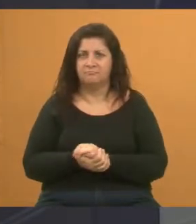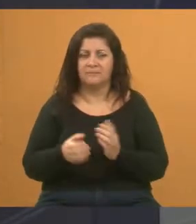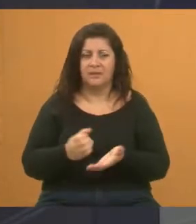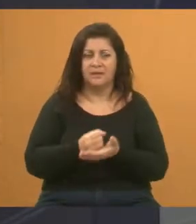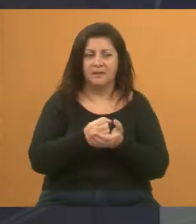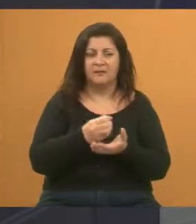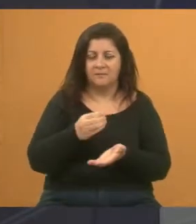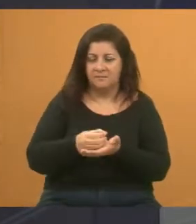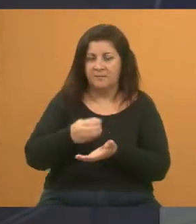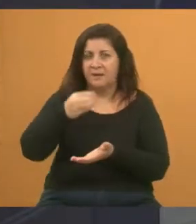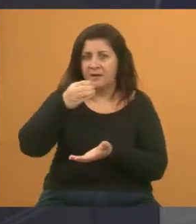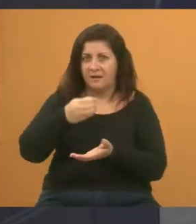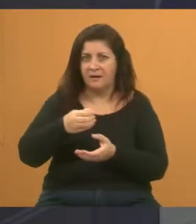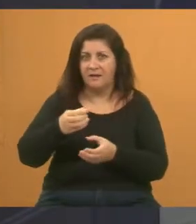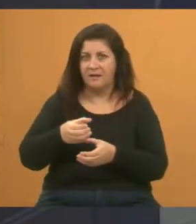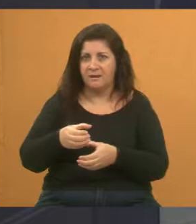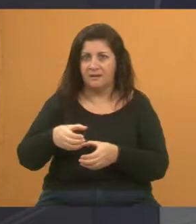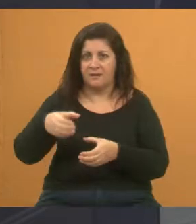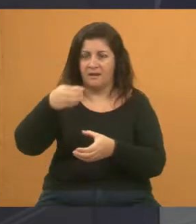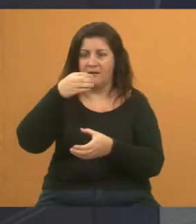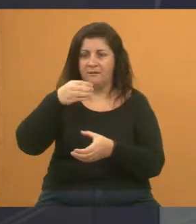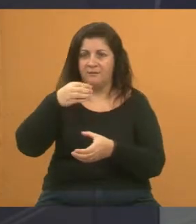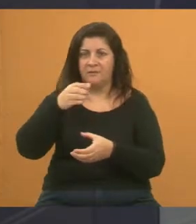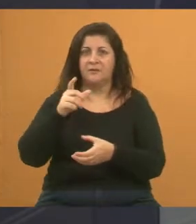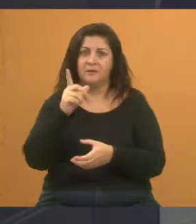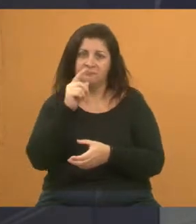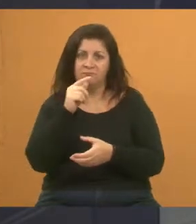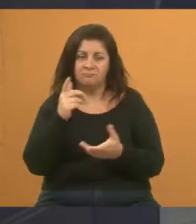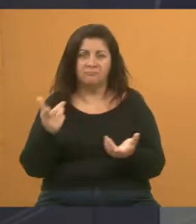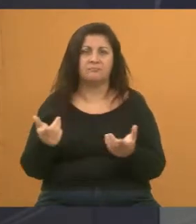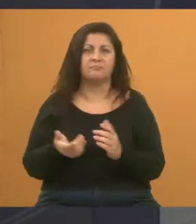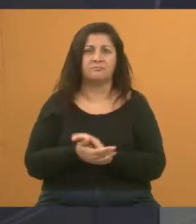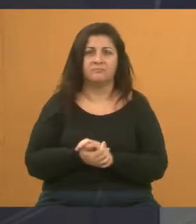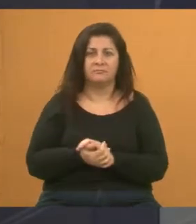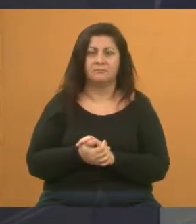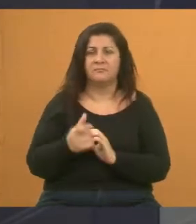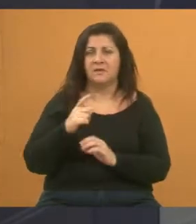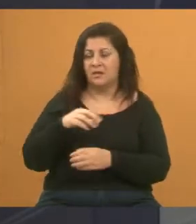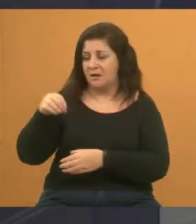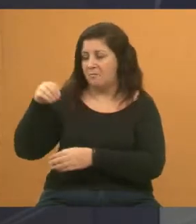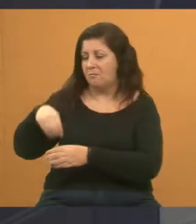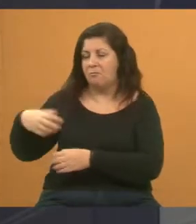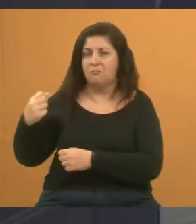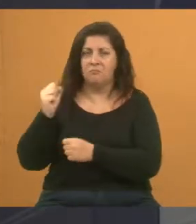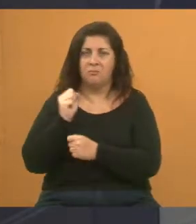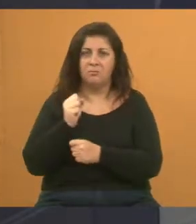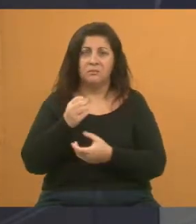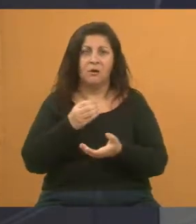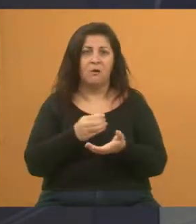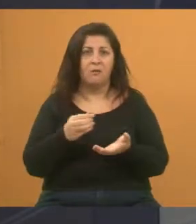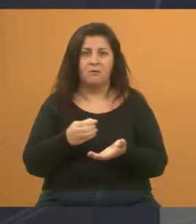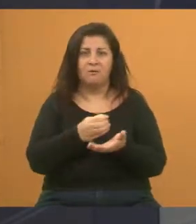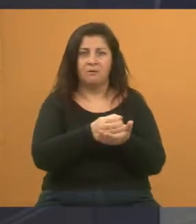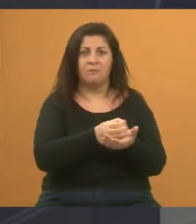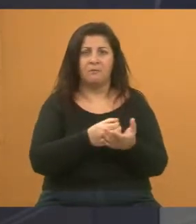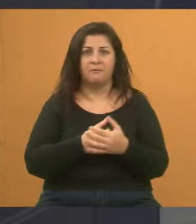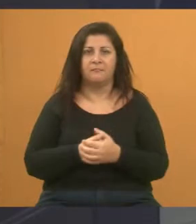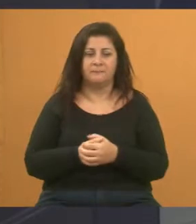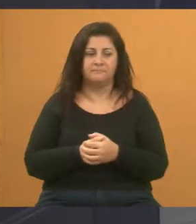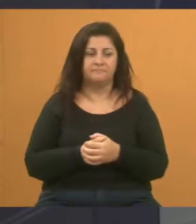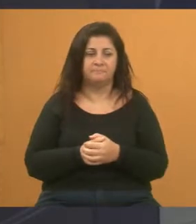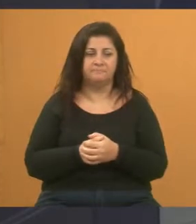sua garrafinha própria para seu uso, trazendo seus copos de casa, está ajudando